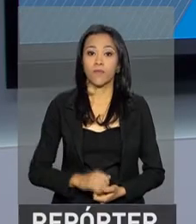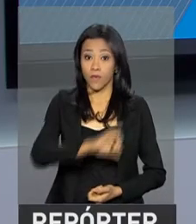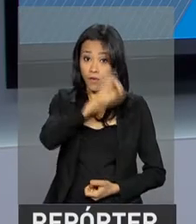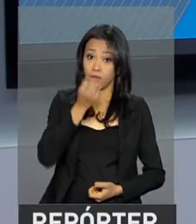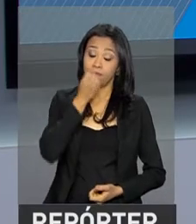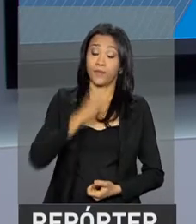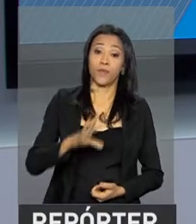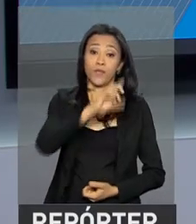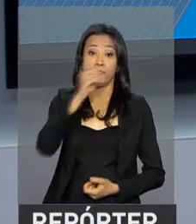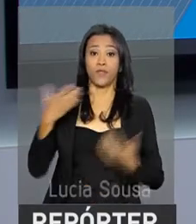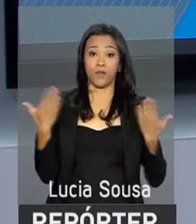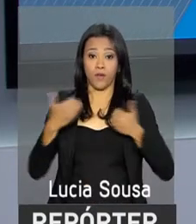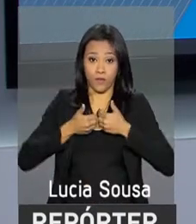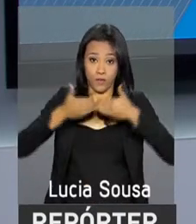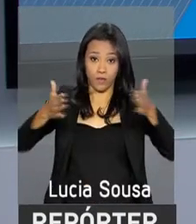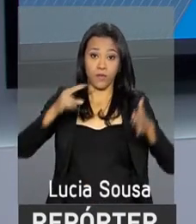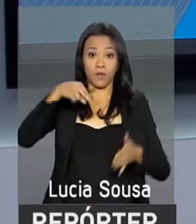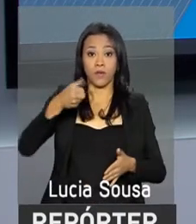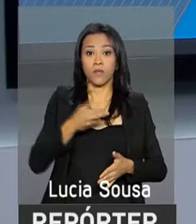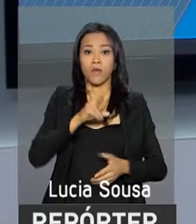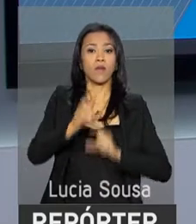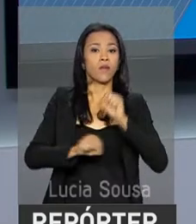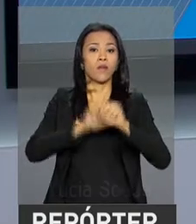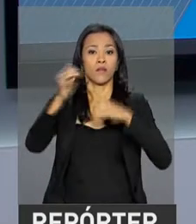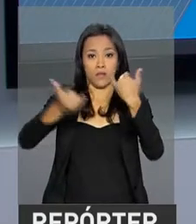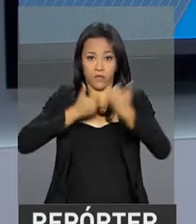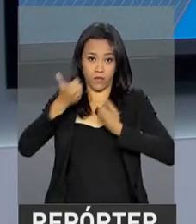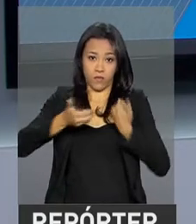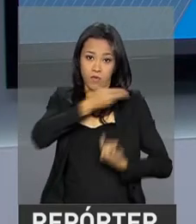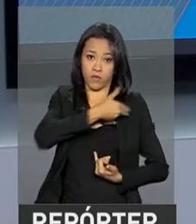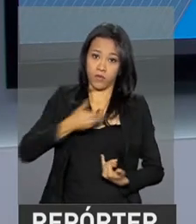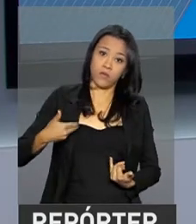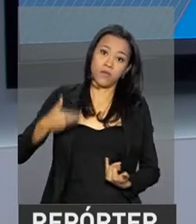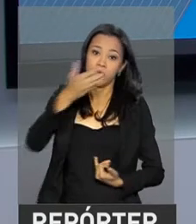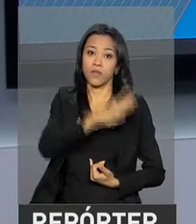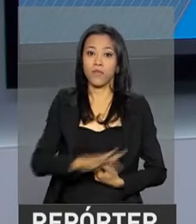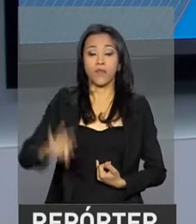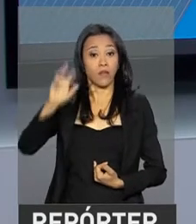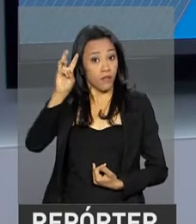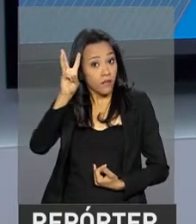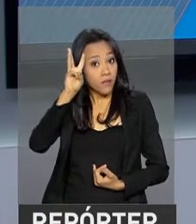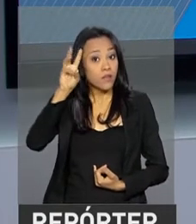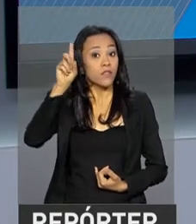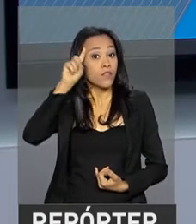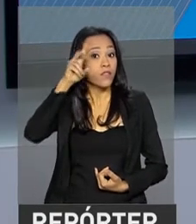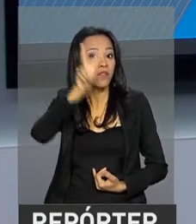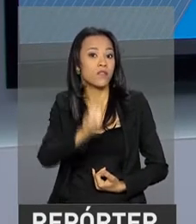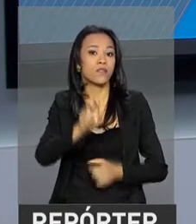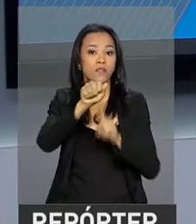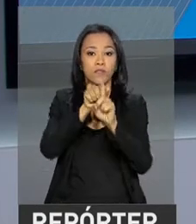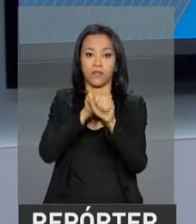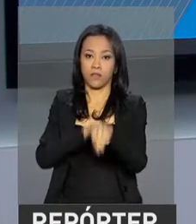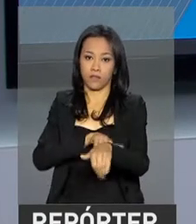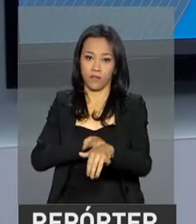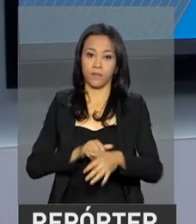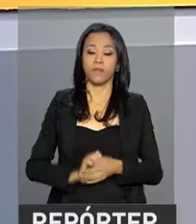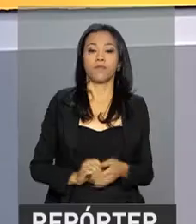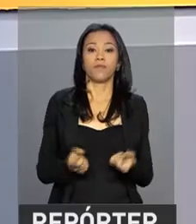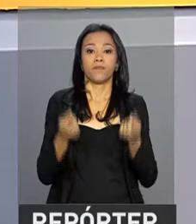Olá, bom dia. Começa agora o Repórter NBR com as notícias do governo federal desta terça-feira, 5 de